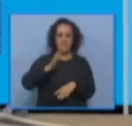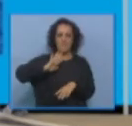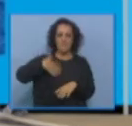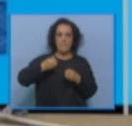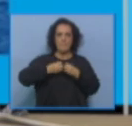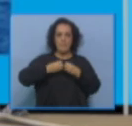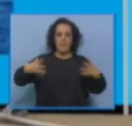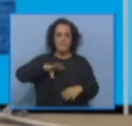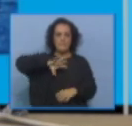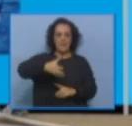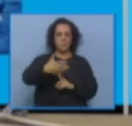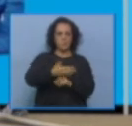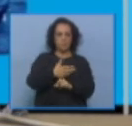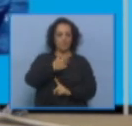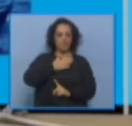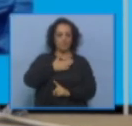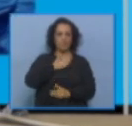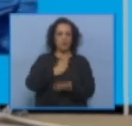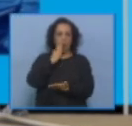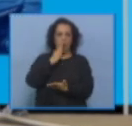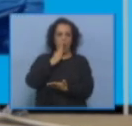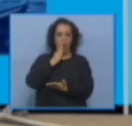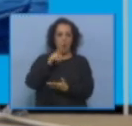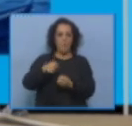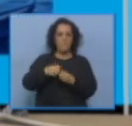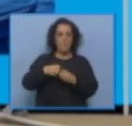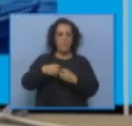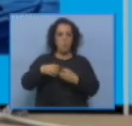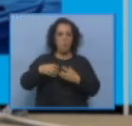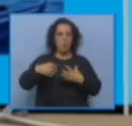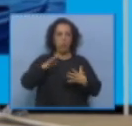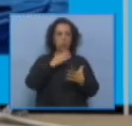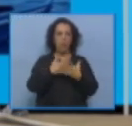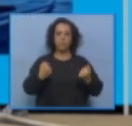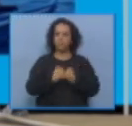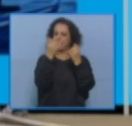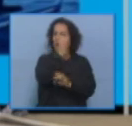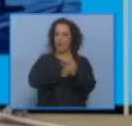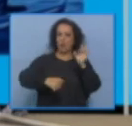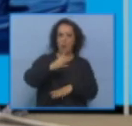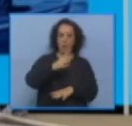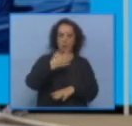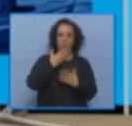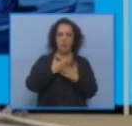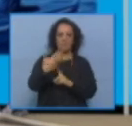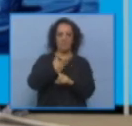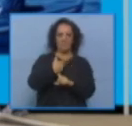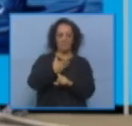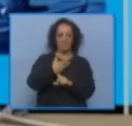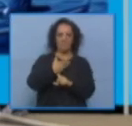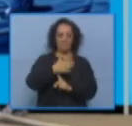e com um crescendo que não é só nacionalista, é nacionalista por um lado, é xenófobo por outro,